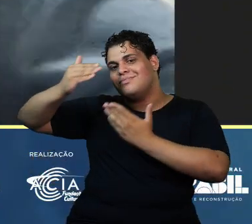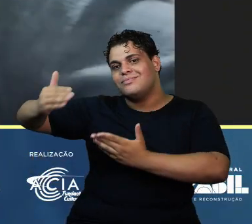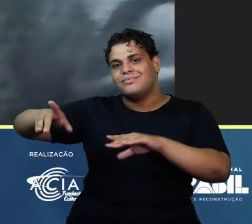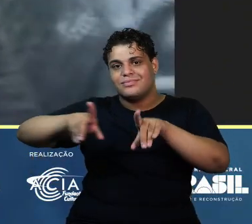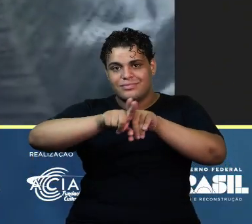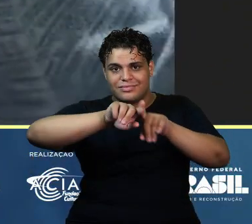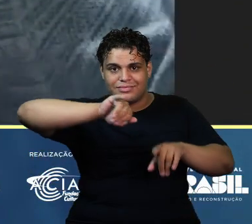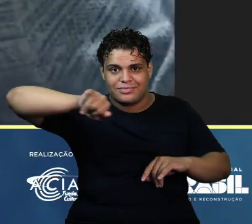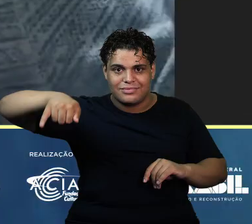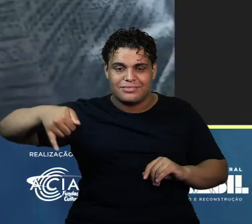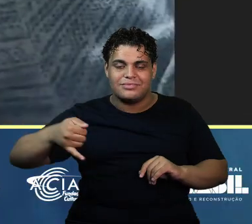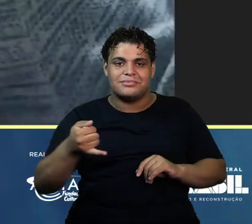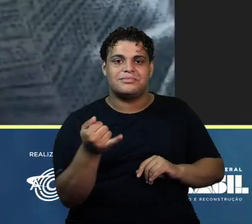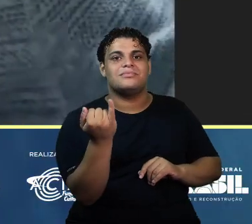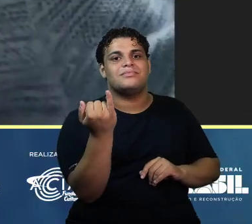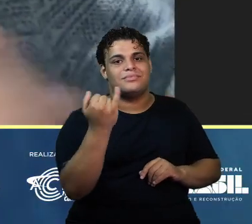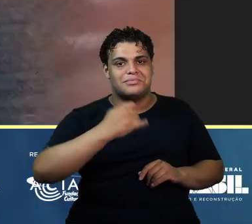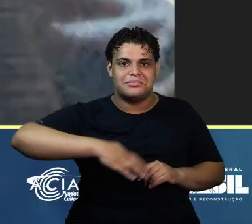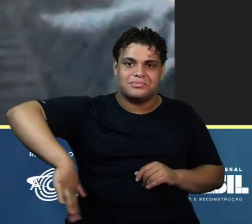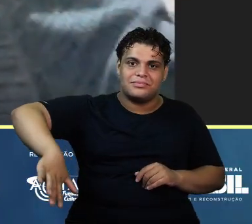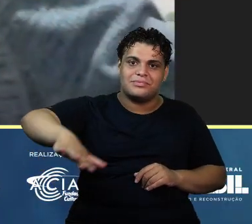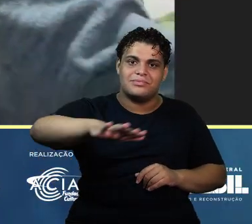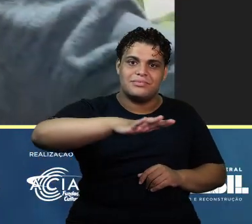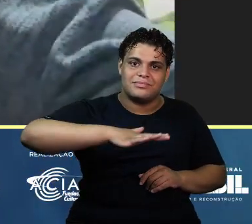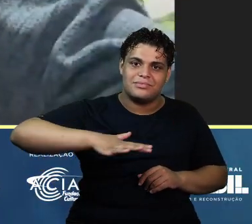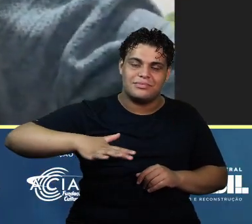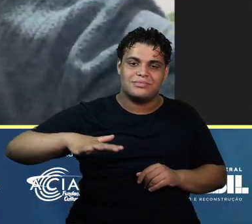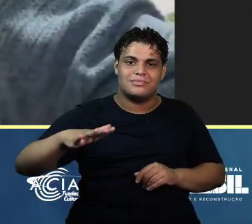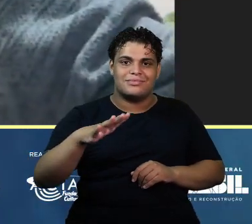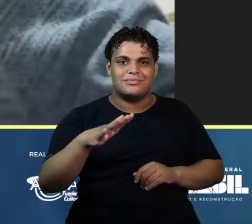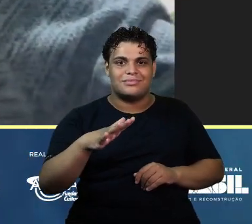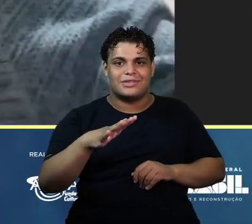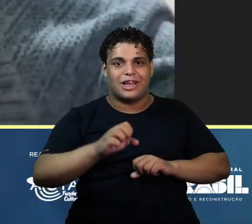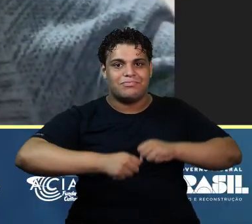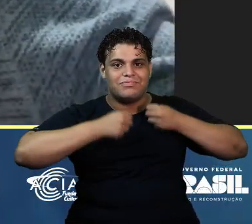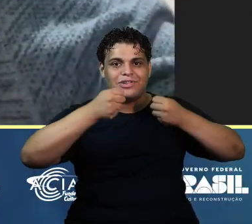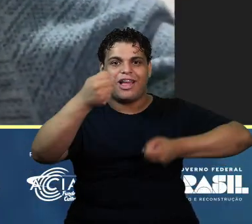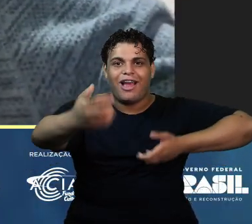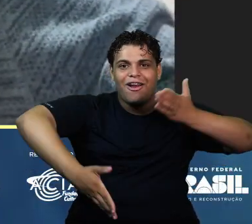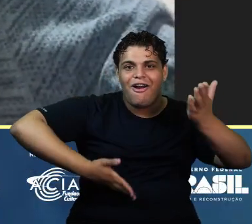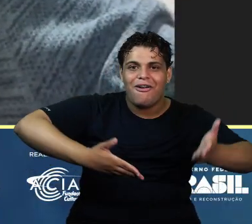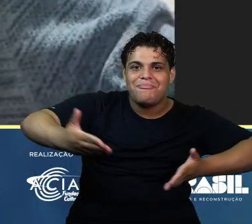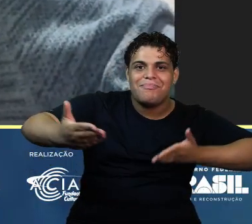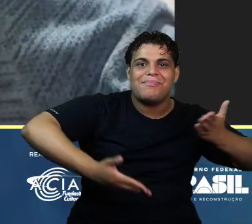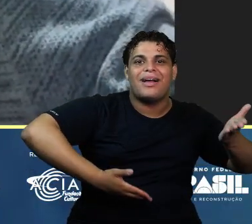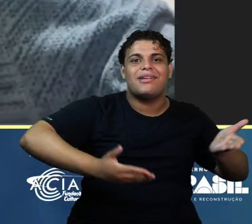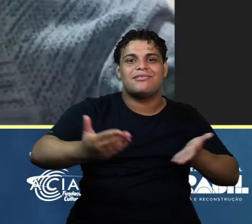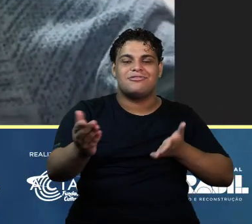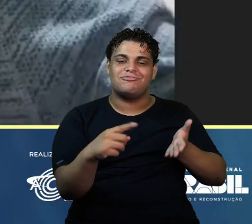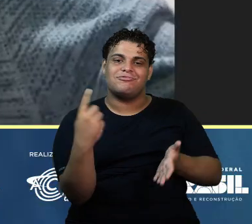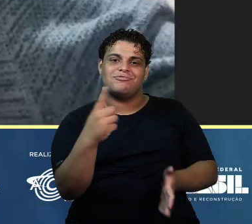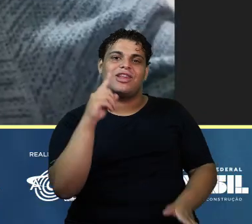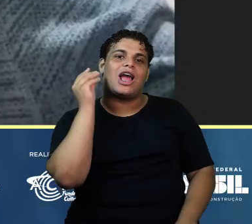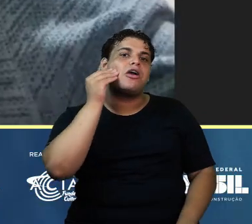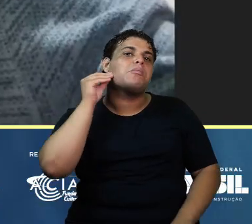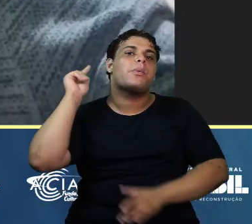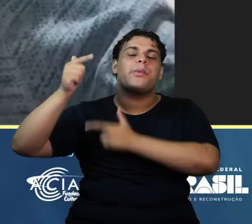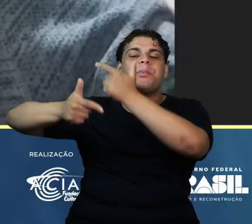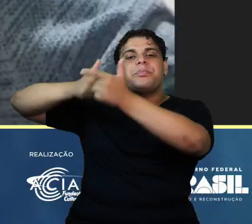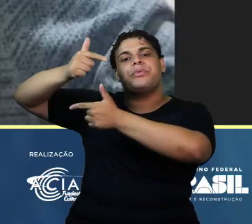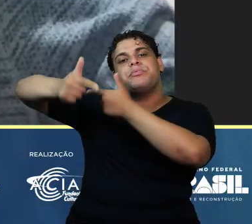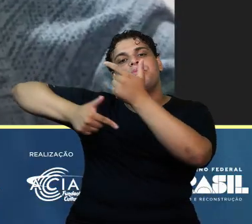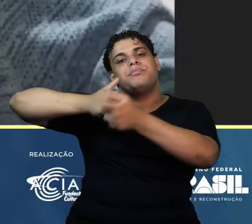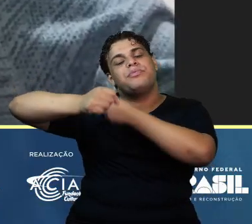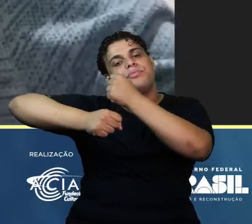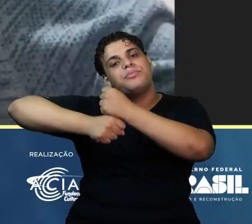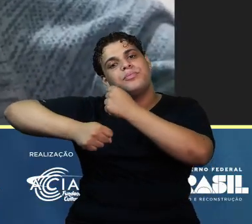pela oportunidade aqui do espaço, poder compartilhar um pouquinho, né, da nossa experiência ao longo desses